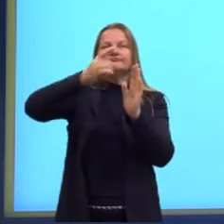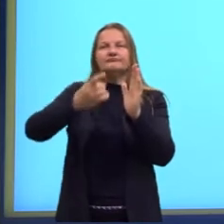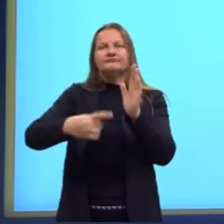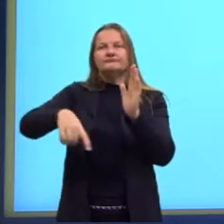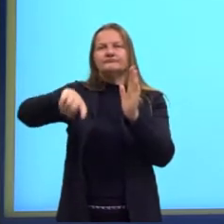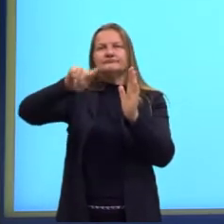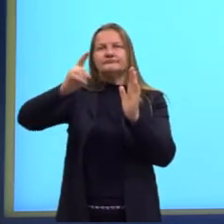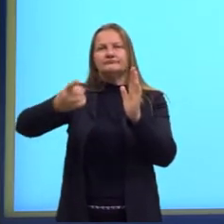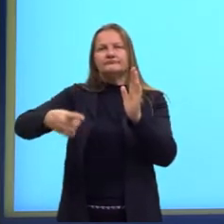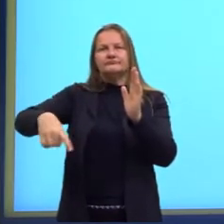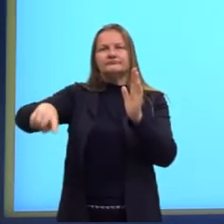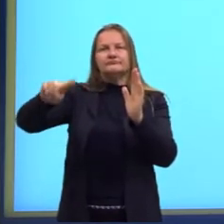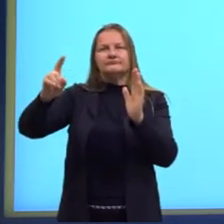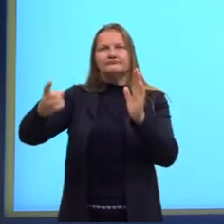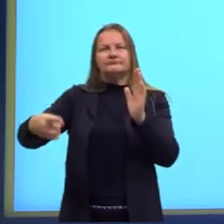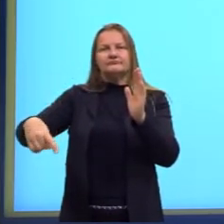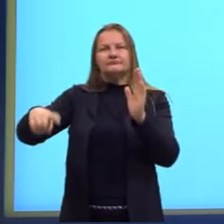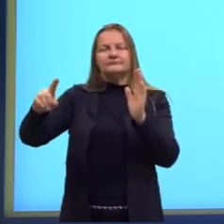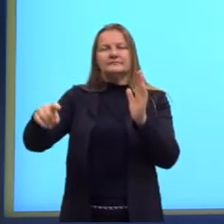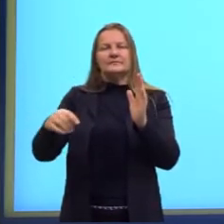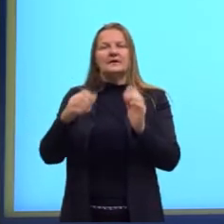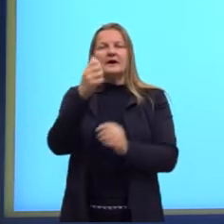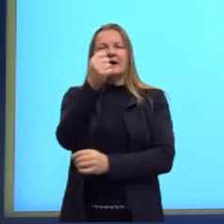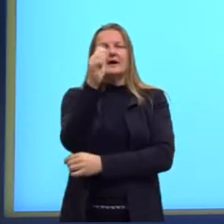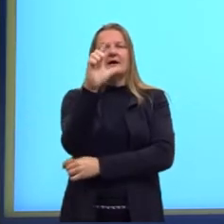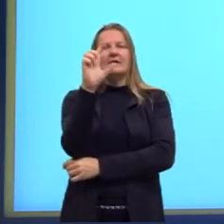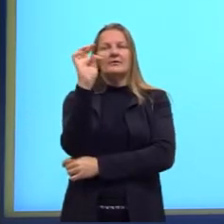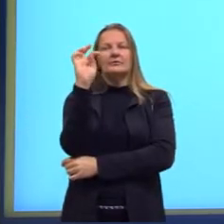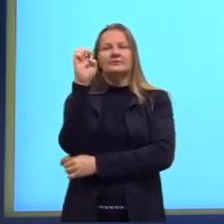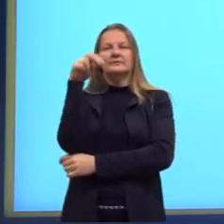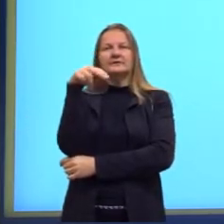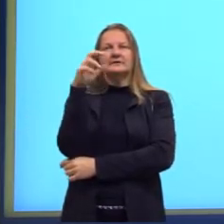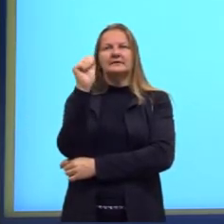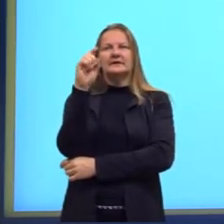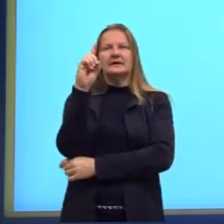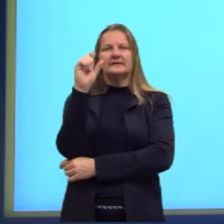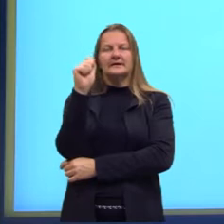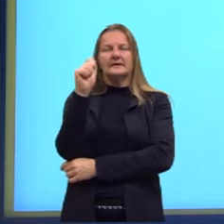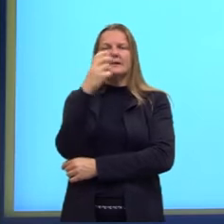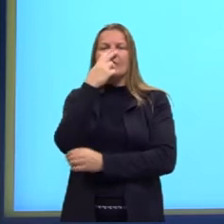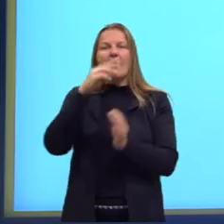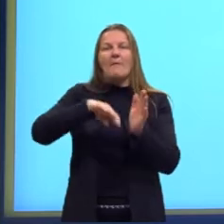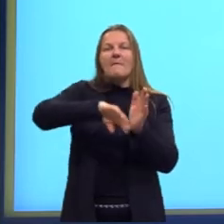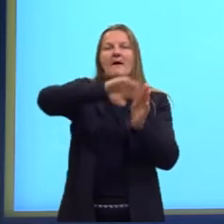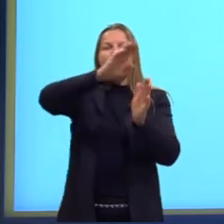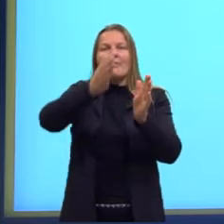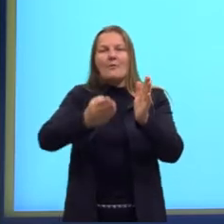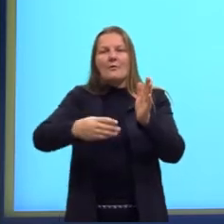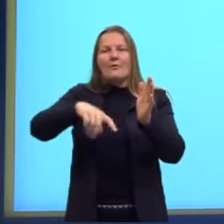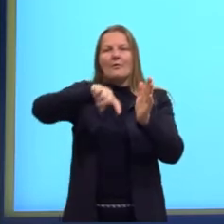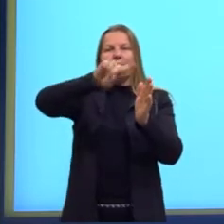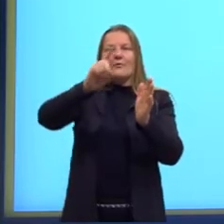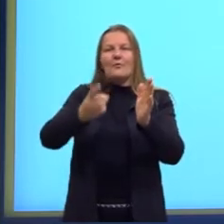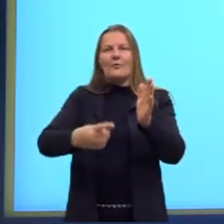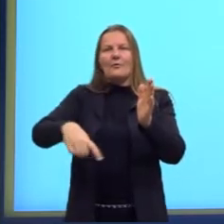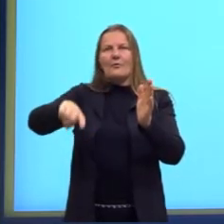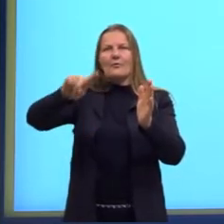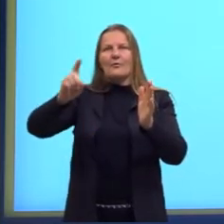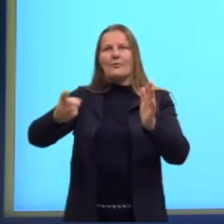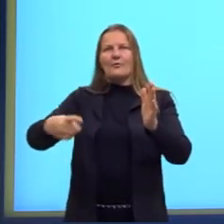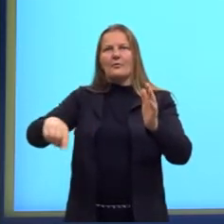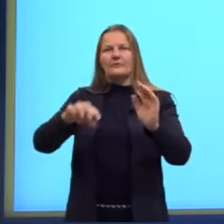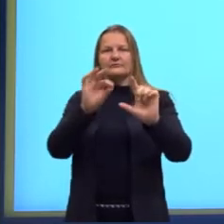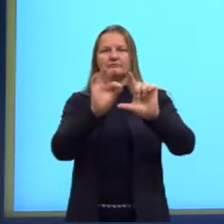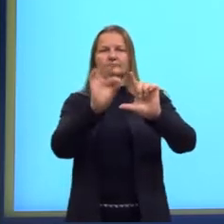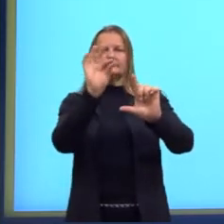isso quer dizer né eu tenho essa corrente aqui é o mesmo que ela parece uma onda né quando a gente vai colocar ela no